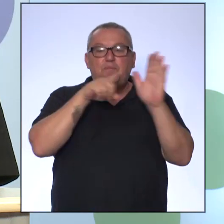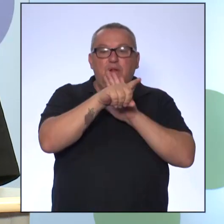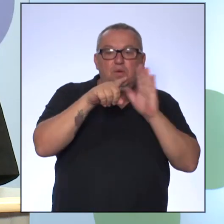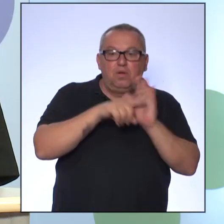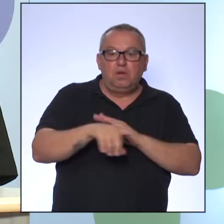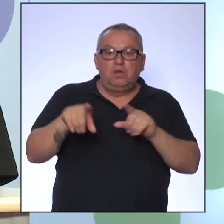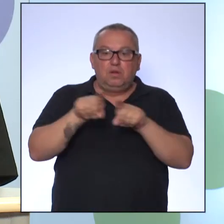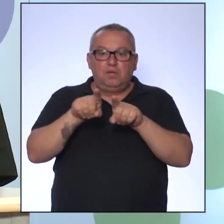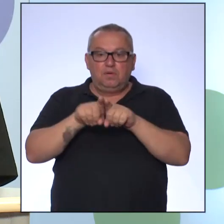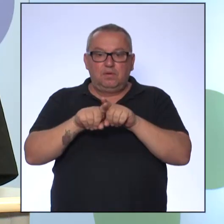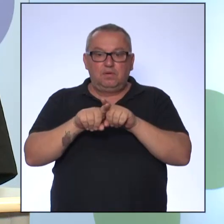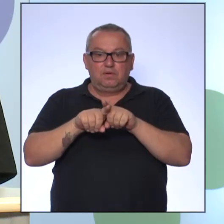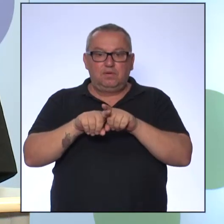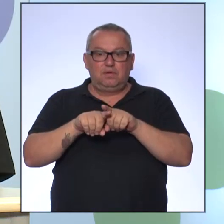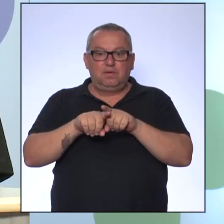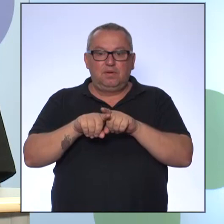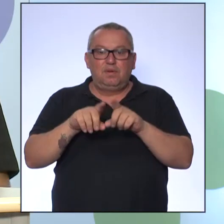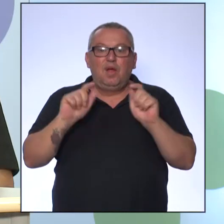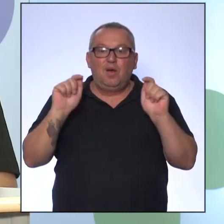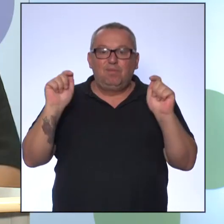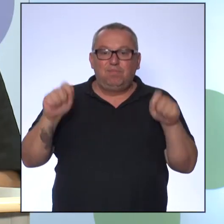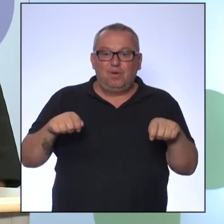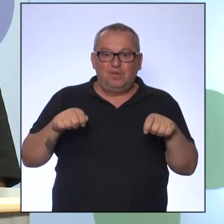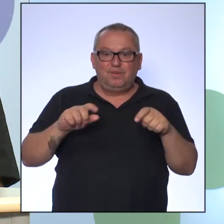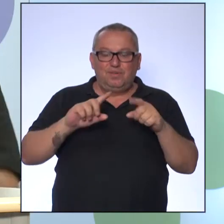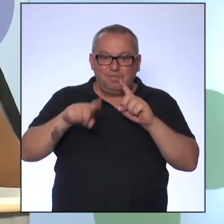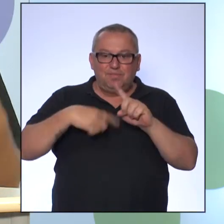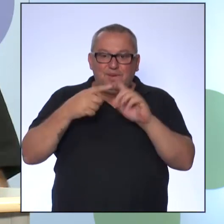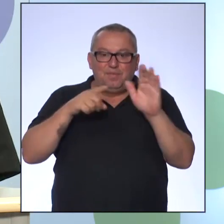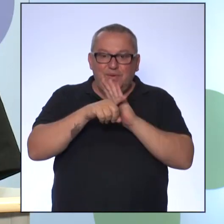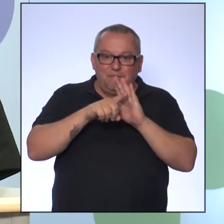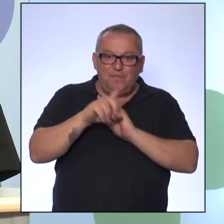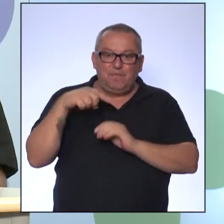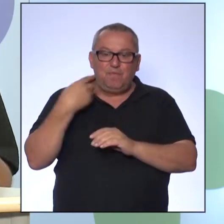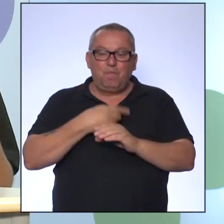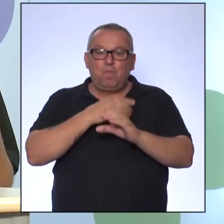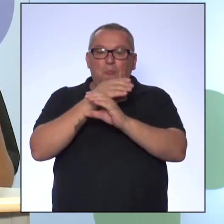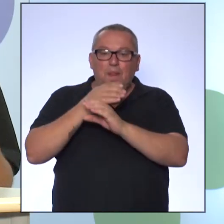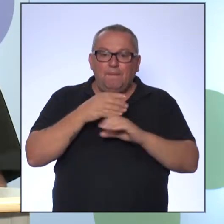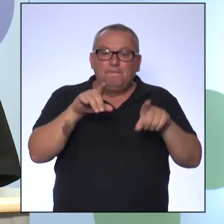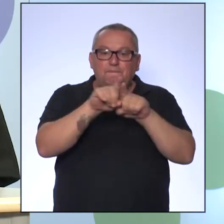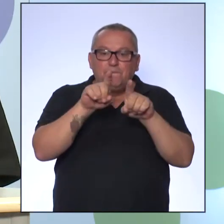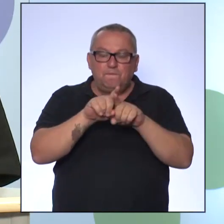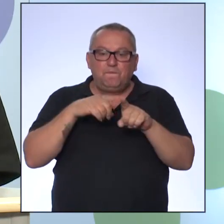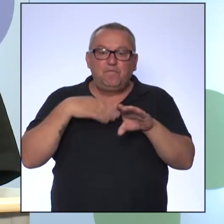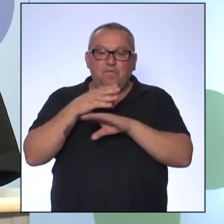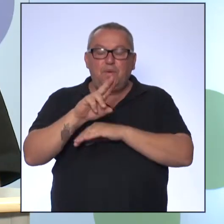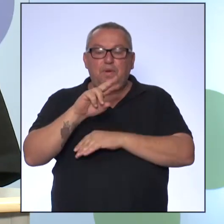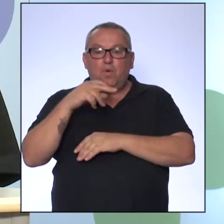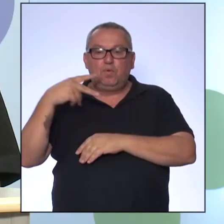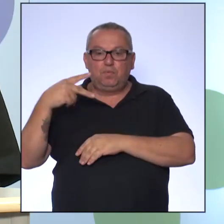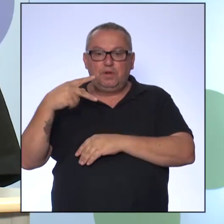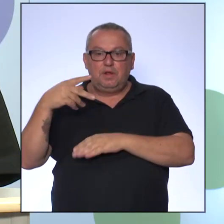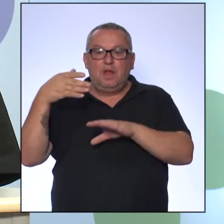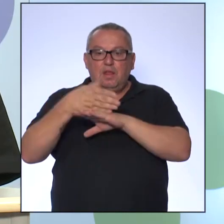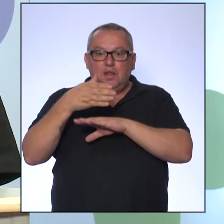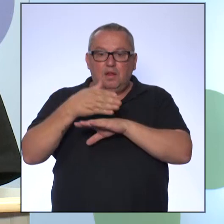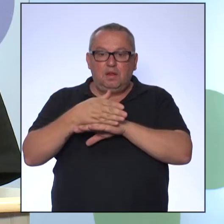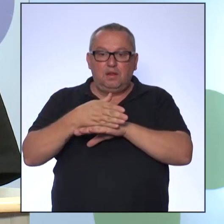e pode gerar mais perguntas nos nossos canais. Entre no Vem Pra USP, acesse a